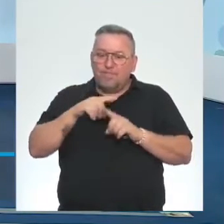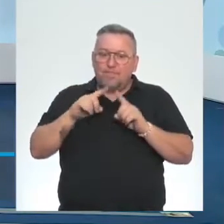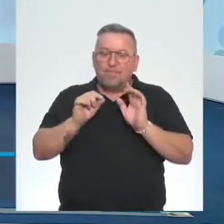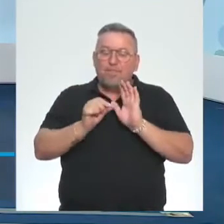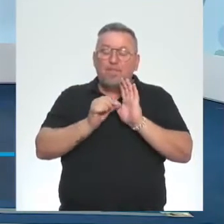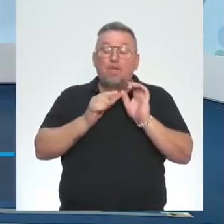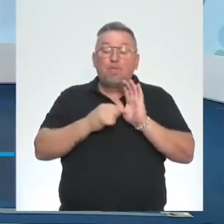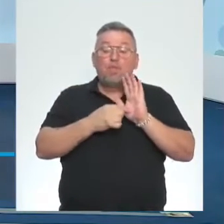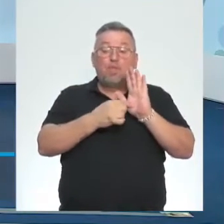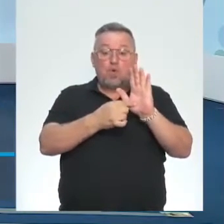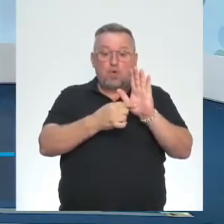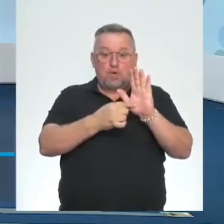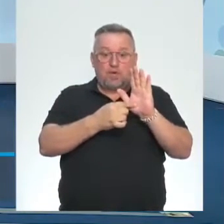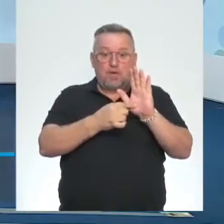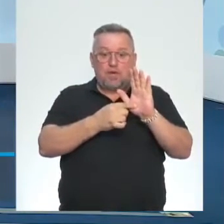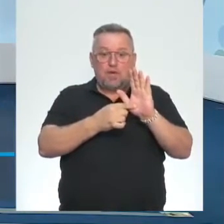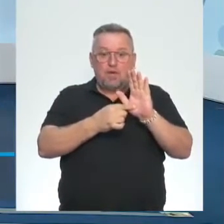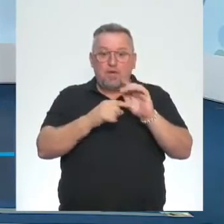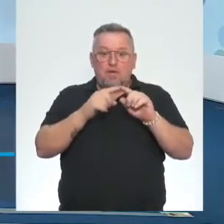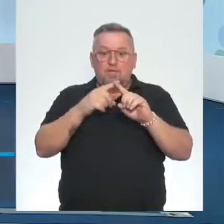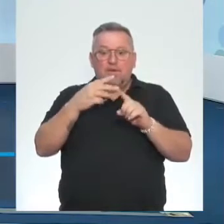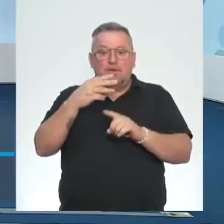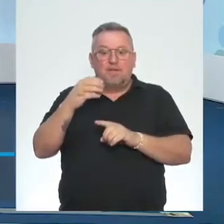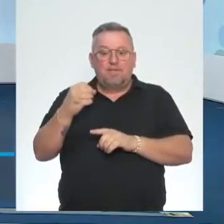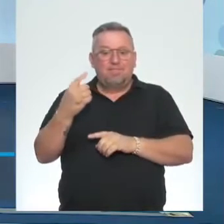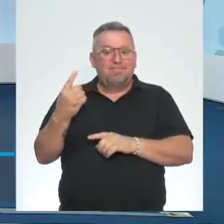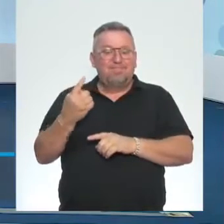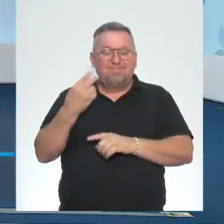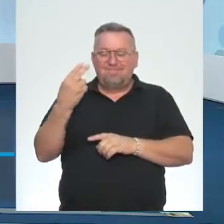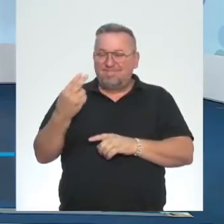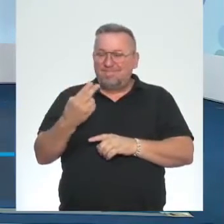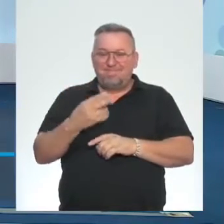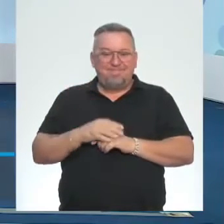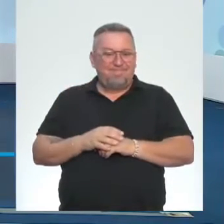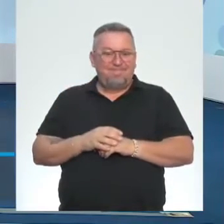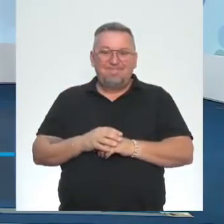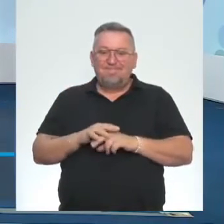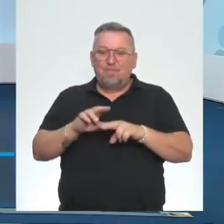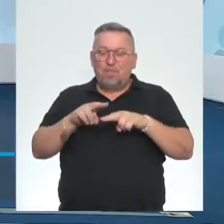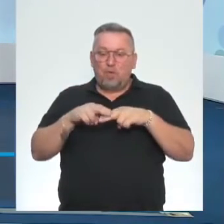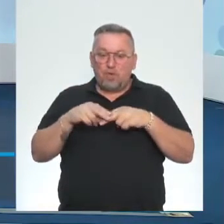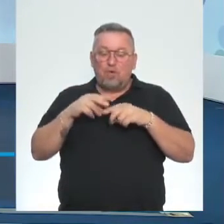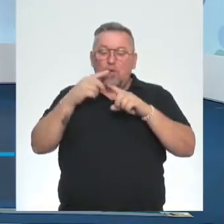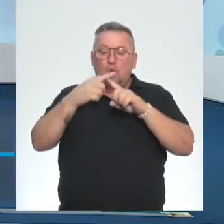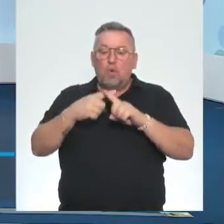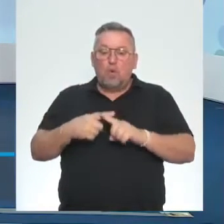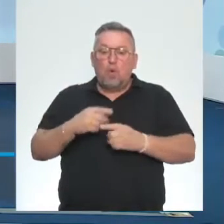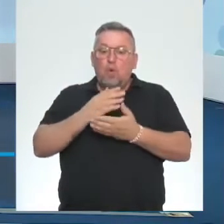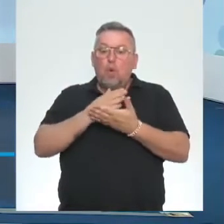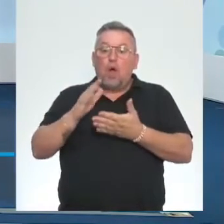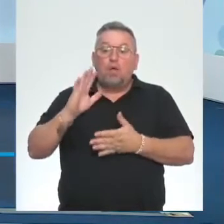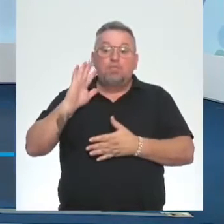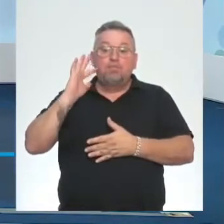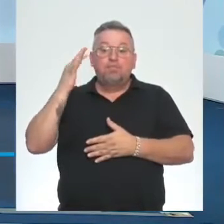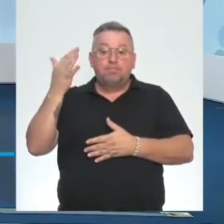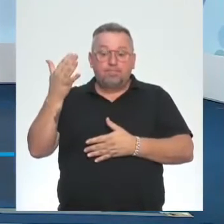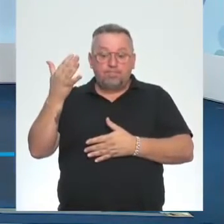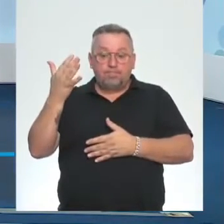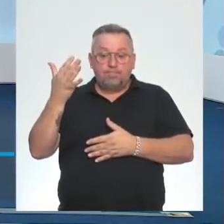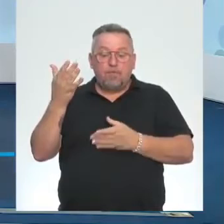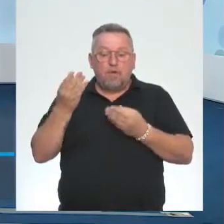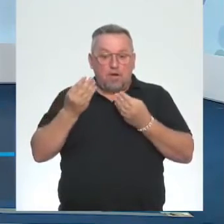colocar alguns. Mas colocar as 30 são inviáveis, não é isso? É verdade. Então, por isso, o princípio multiplicativo, ele resolve, ele cria todas